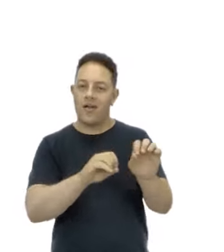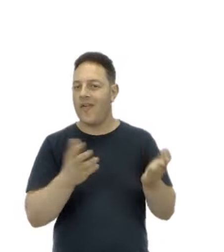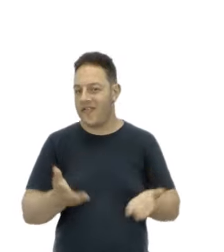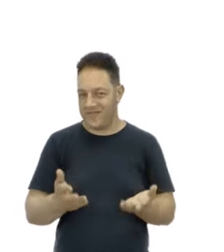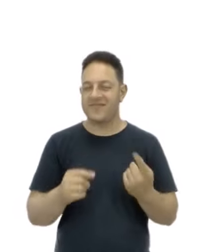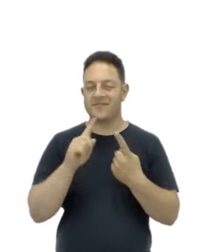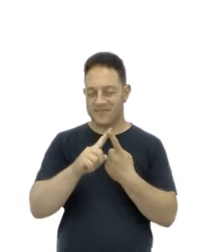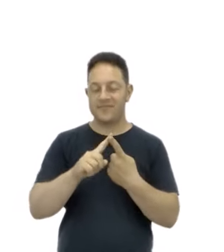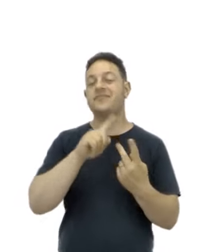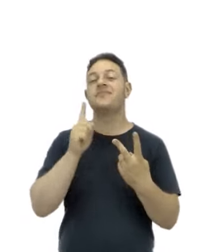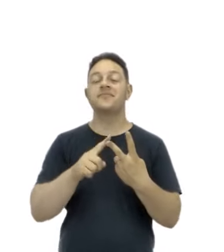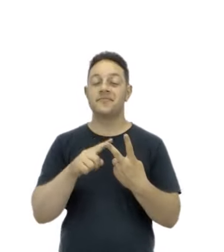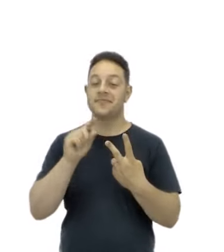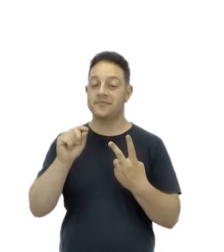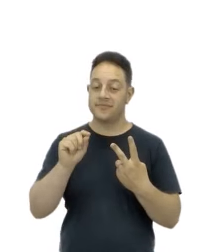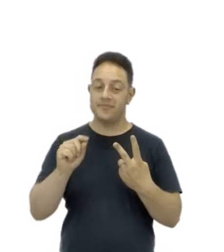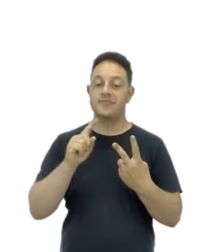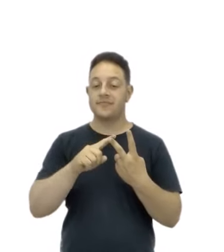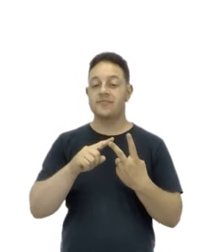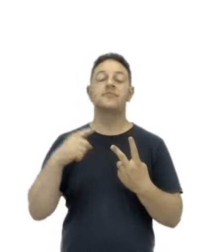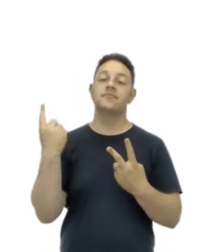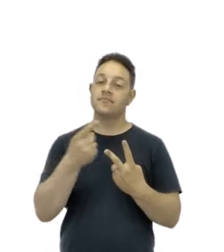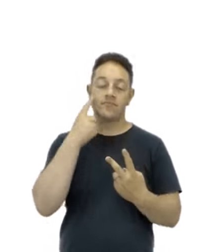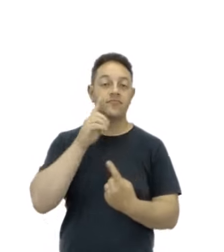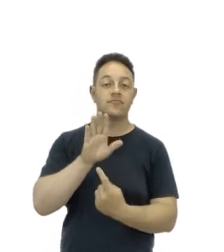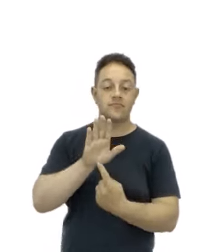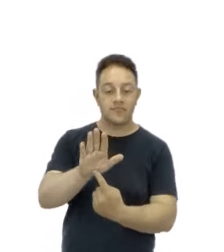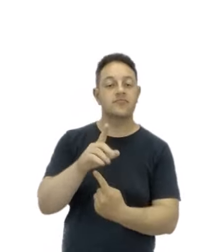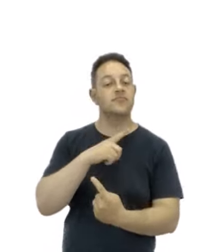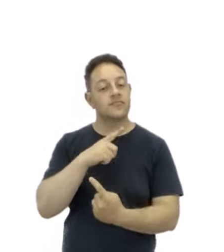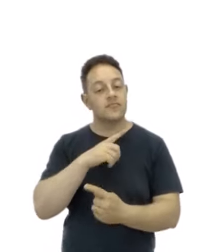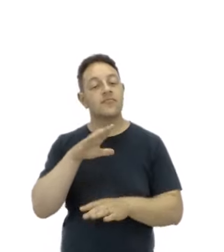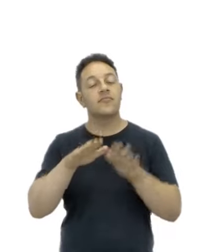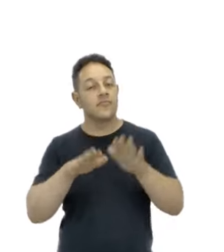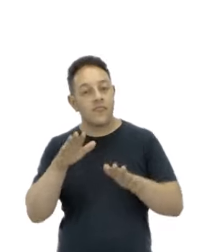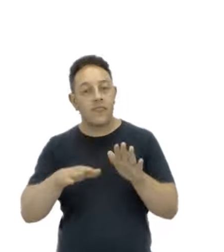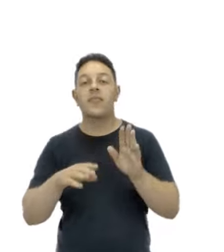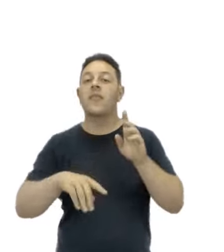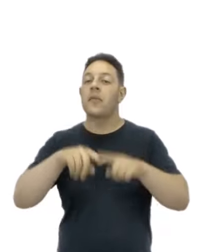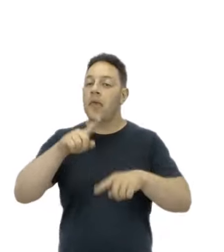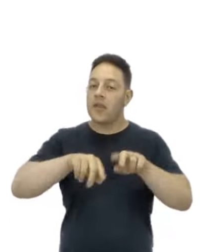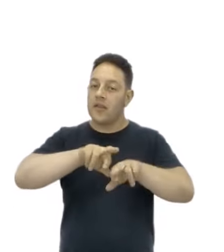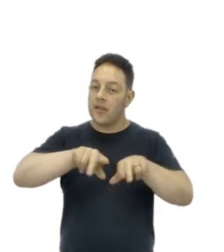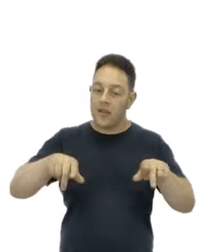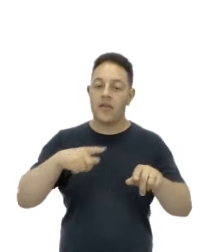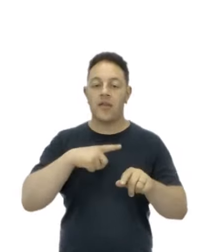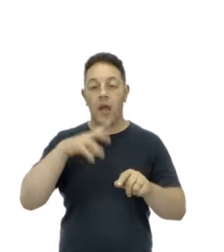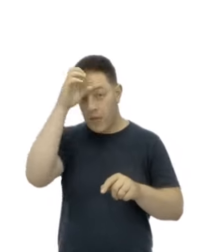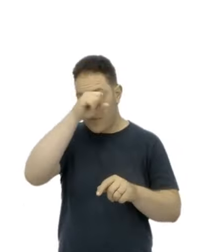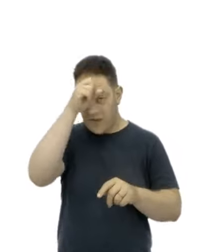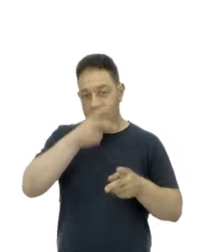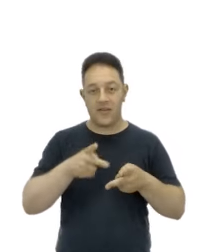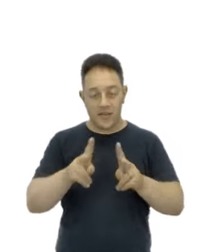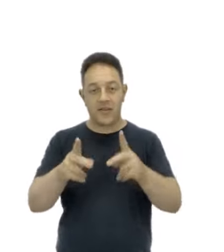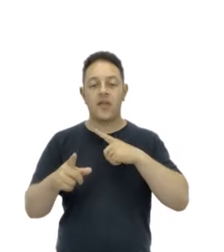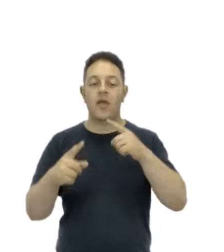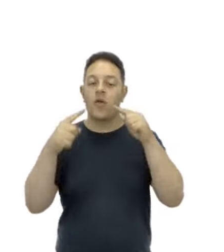hoje. Segundo momento, apresentaremos algumas situações do material Aprender Sempre que tratam do